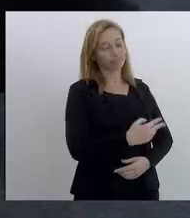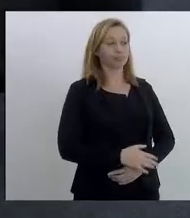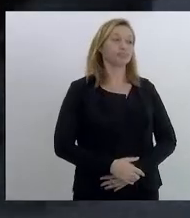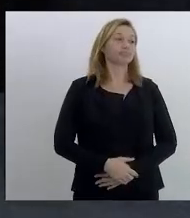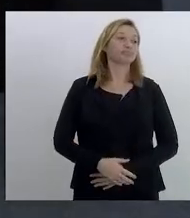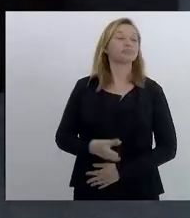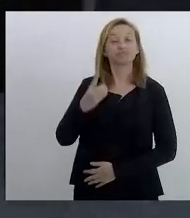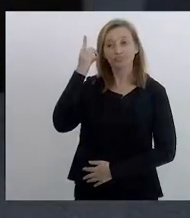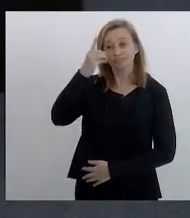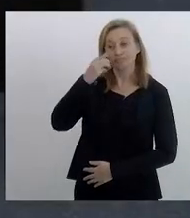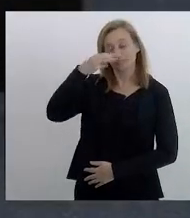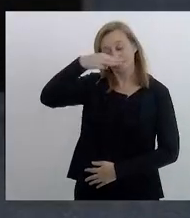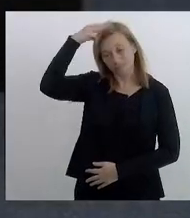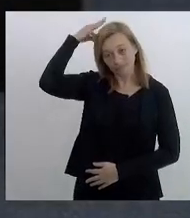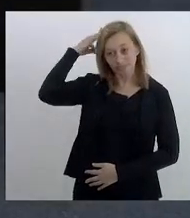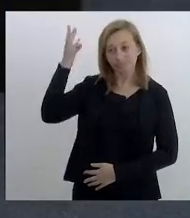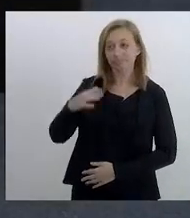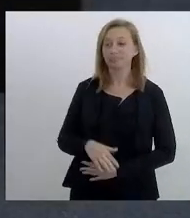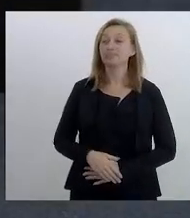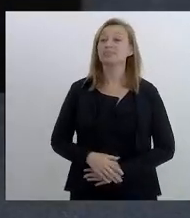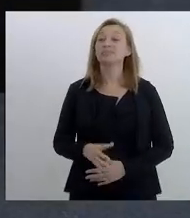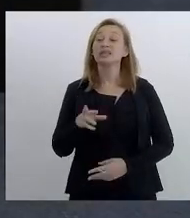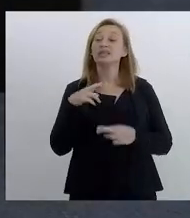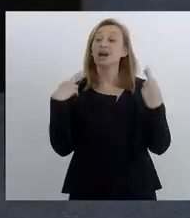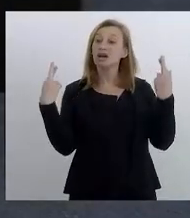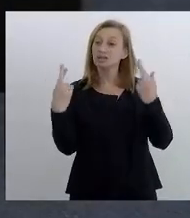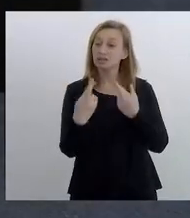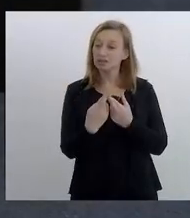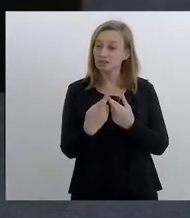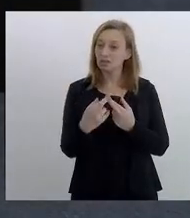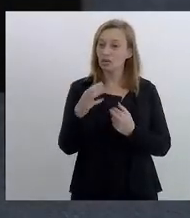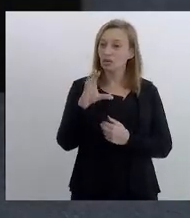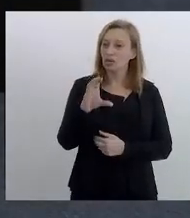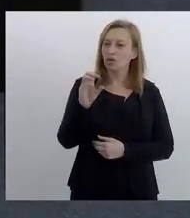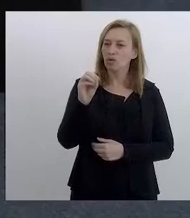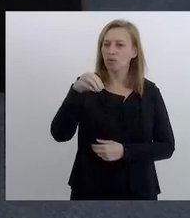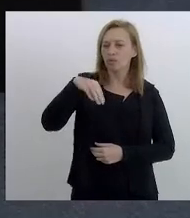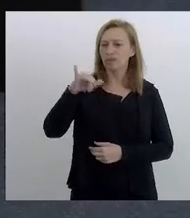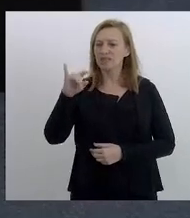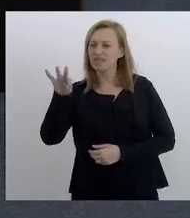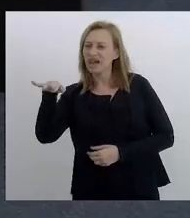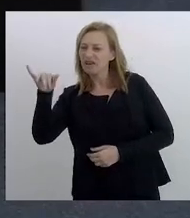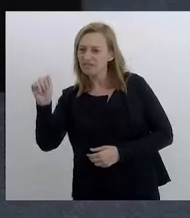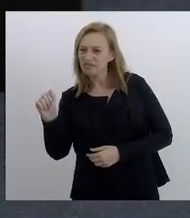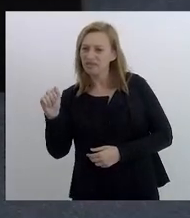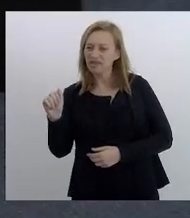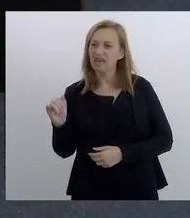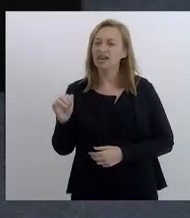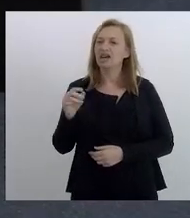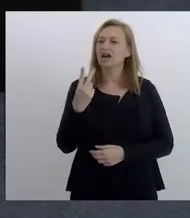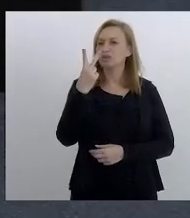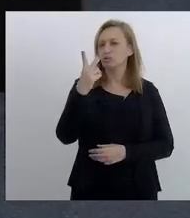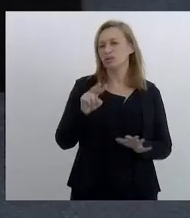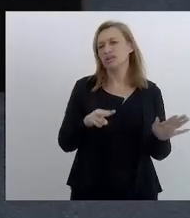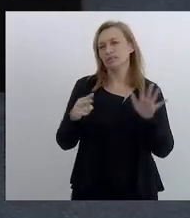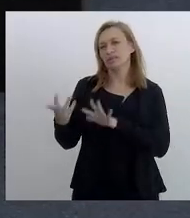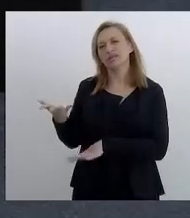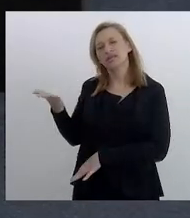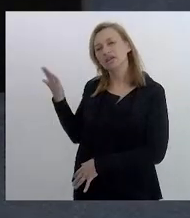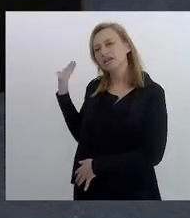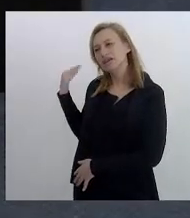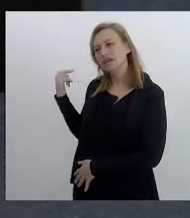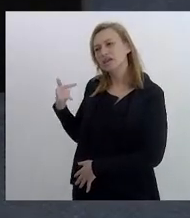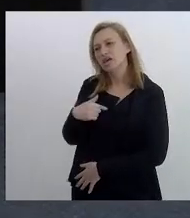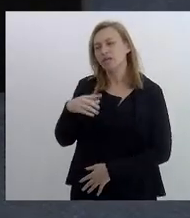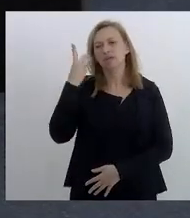Deputado Márcio Pacheco, na reunião da Comissarf, há duas semanas atrás, eu